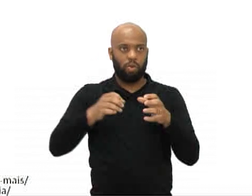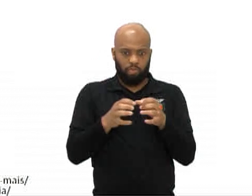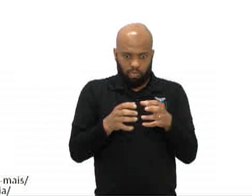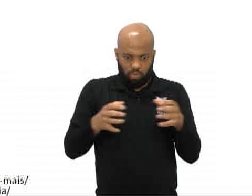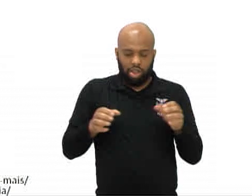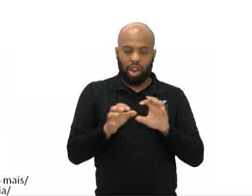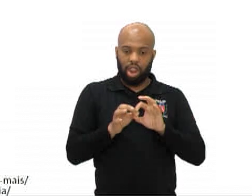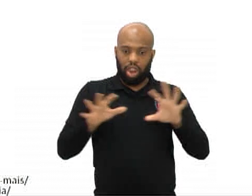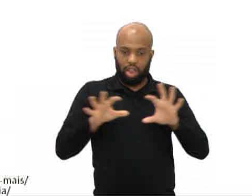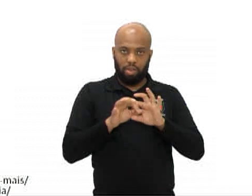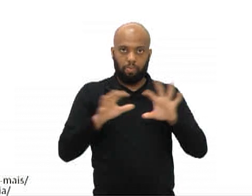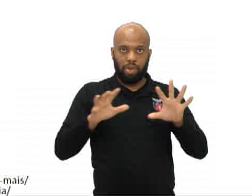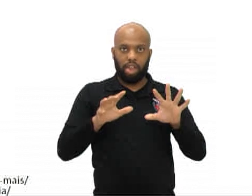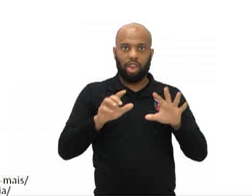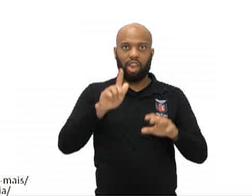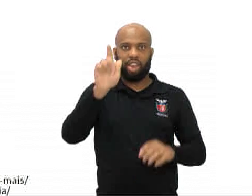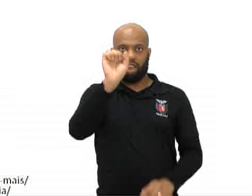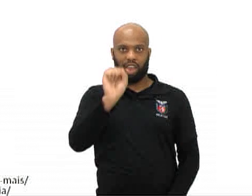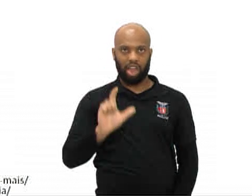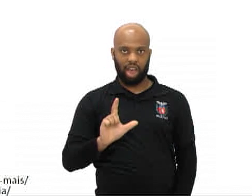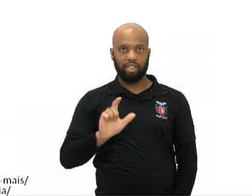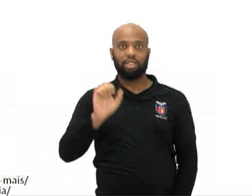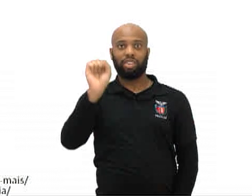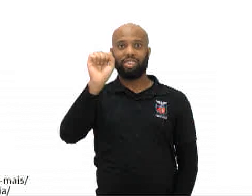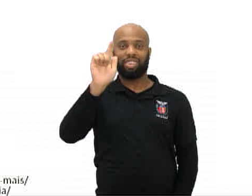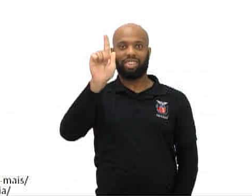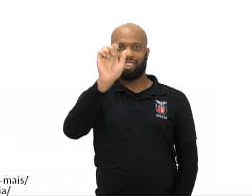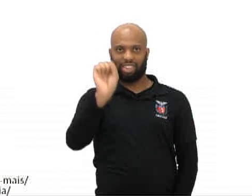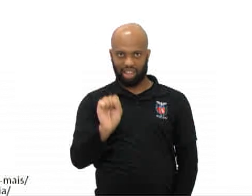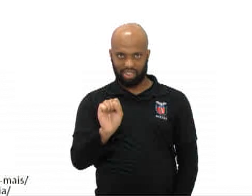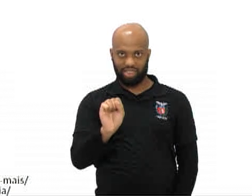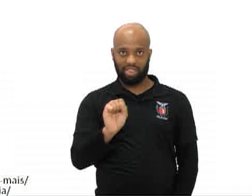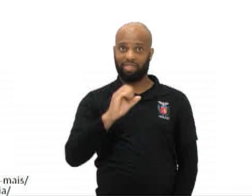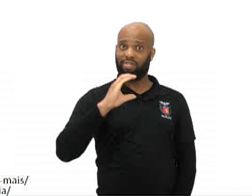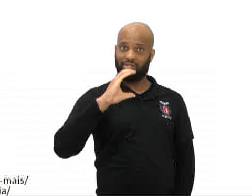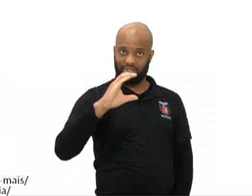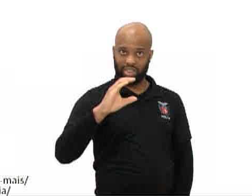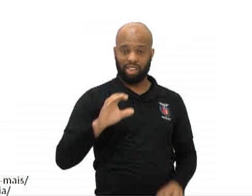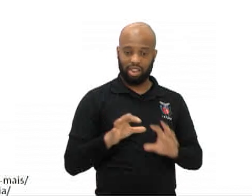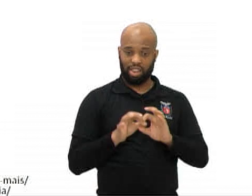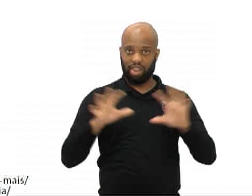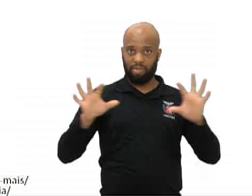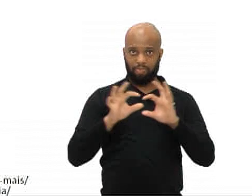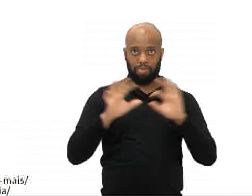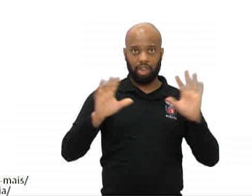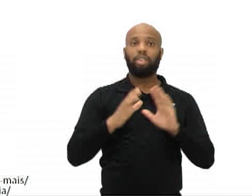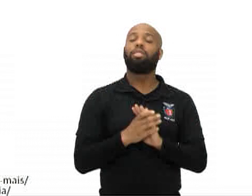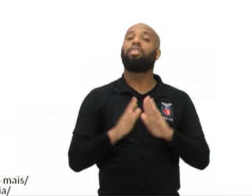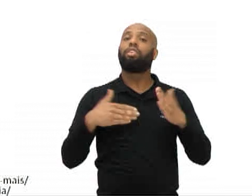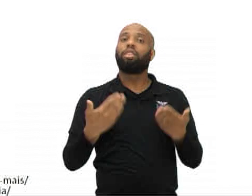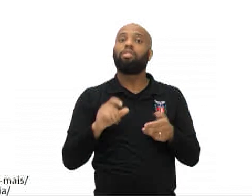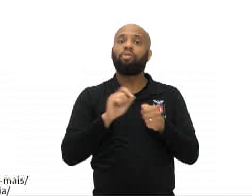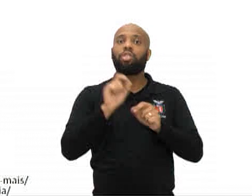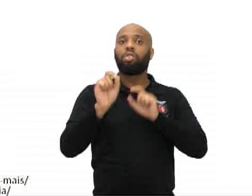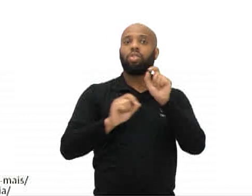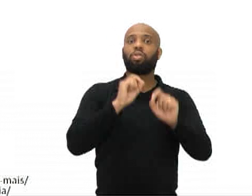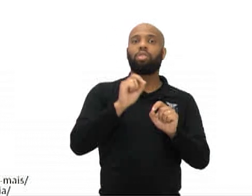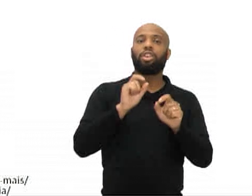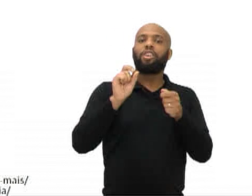eles liberam bolinhas de gás carbônico. E eles são utilizados, então, para a fabricação